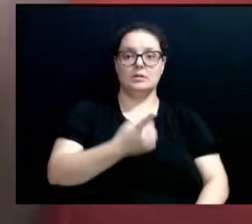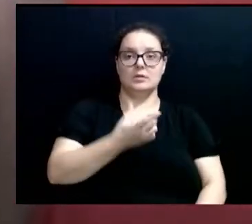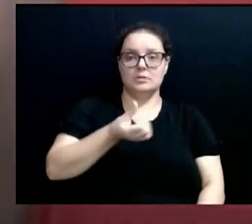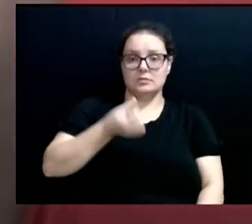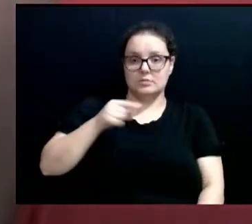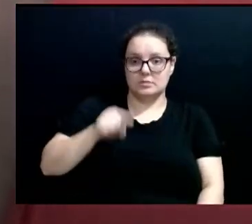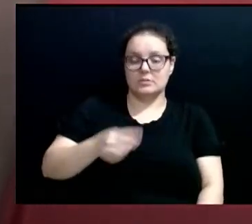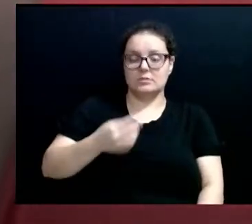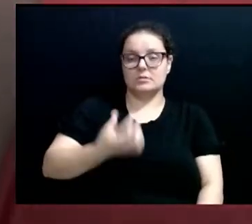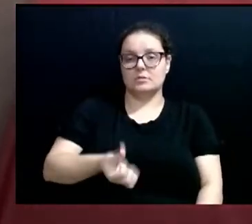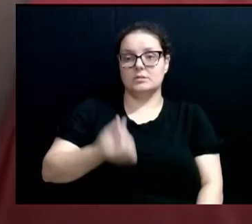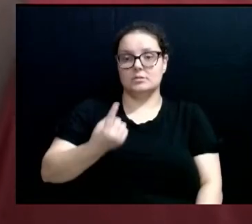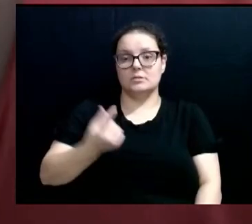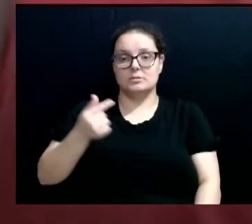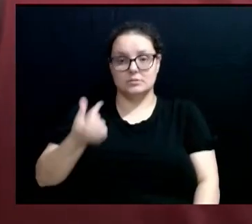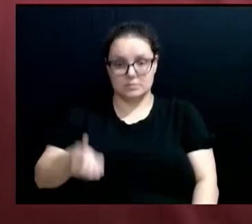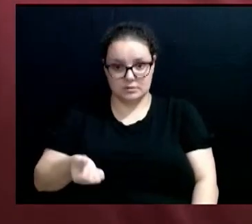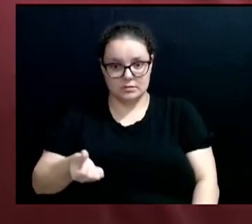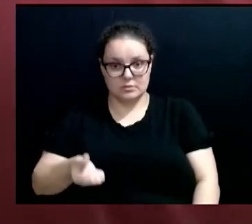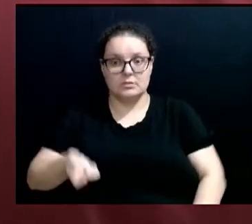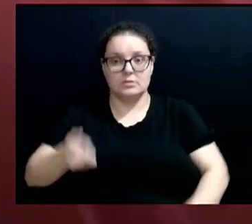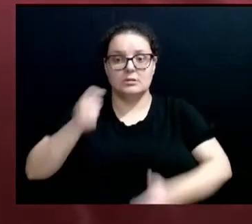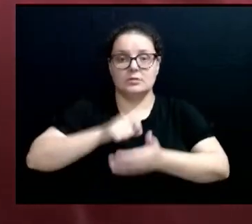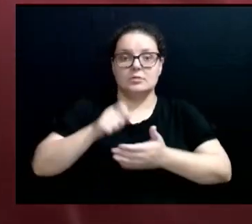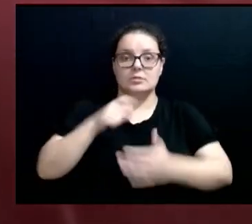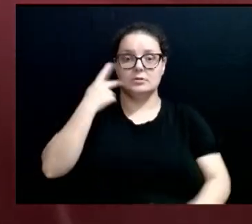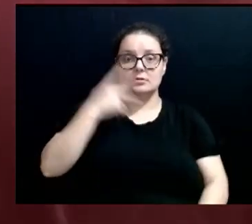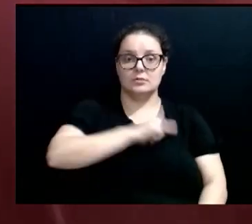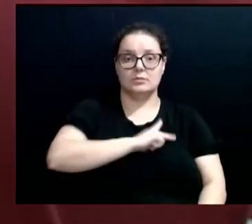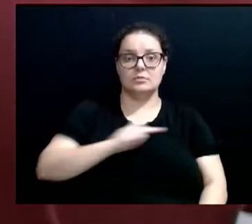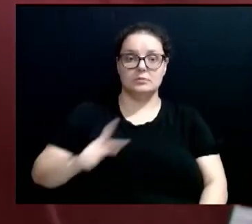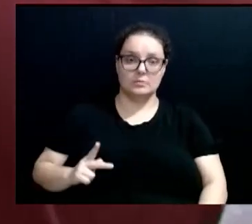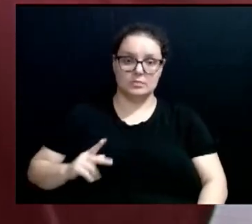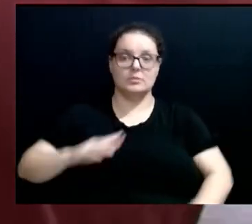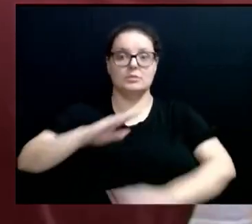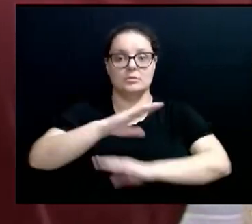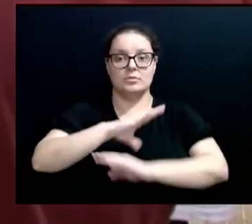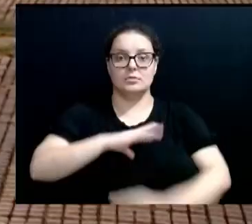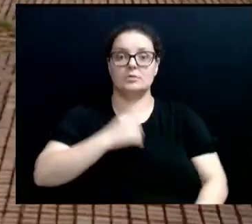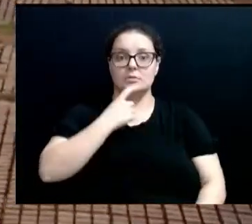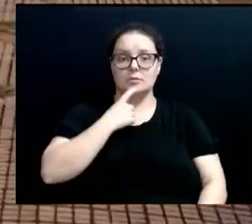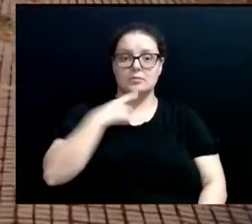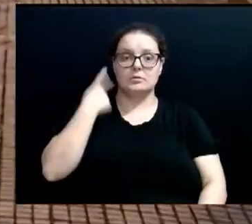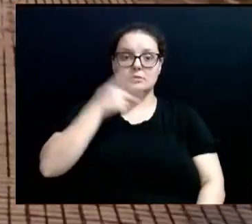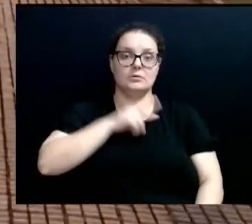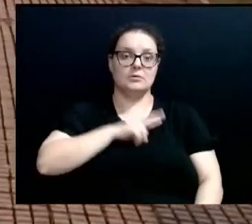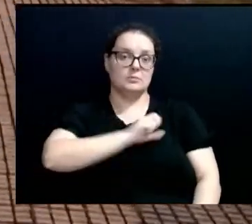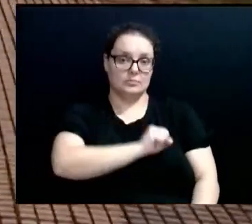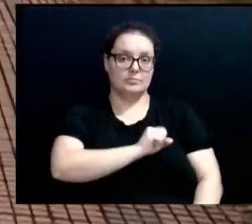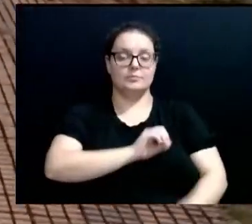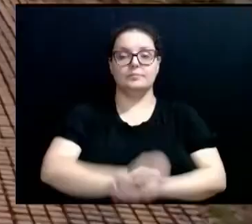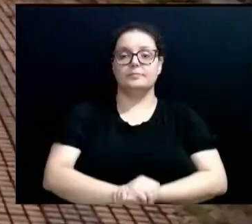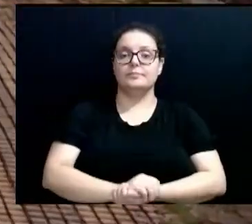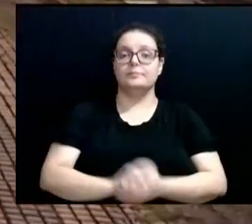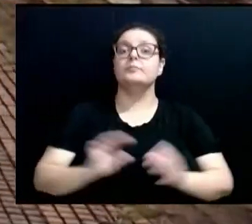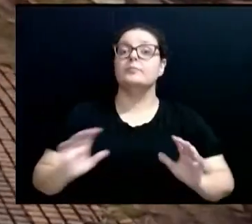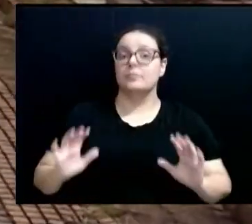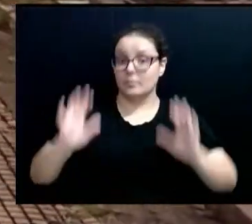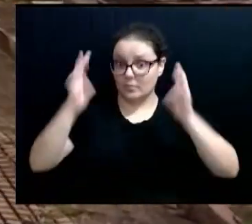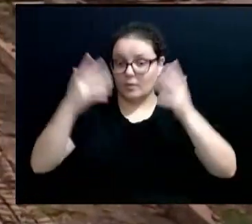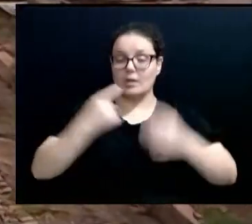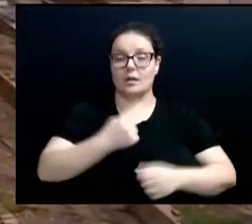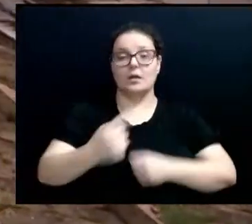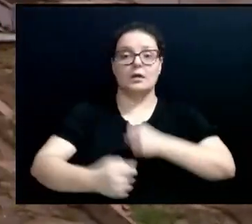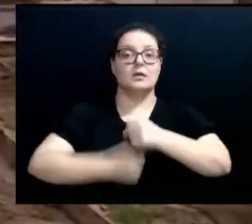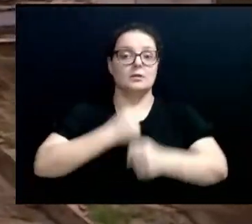16.616, de autoria do vereador e presidente da Câmara Municipal, Luiz Rossini, e é celebrada anualmente no dia 7